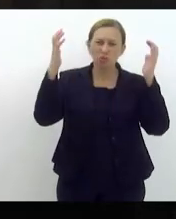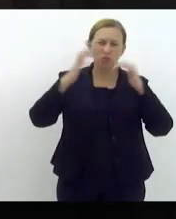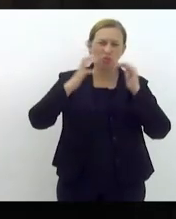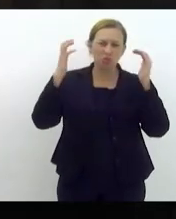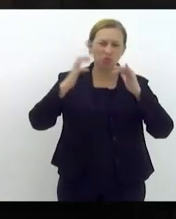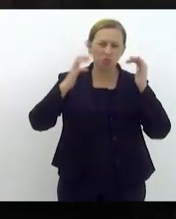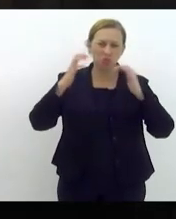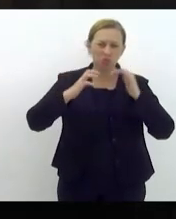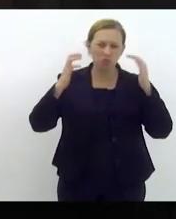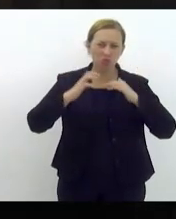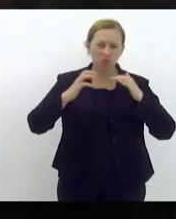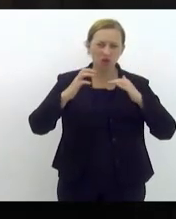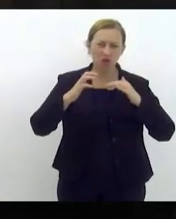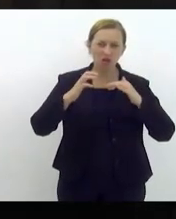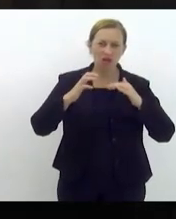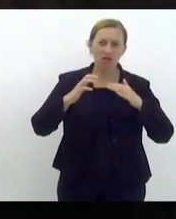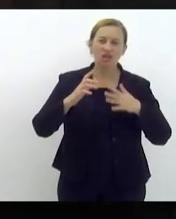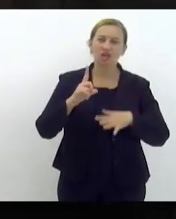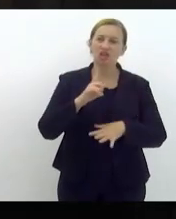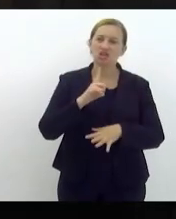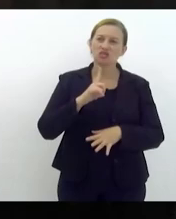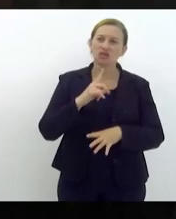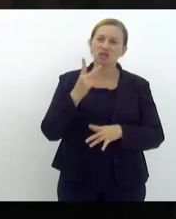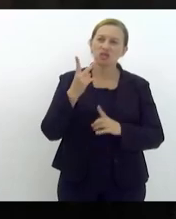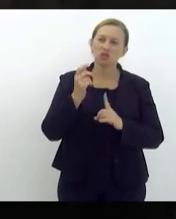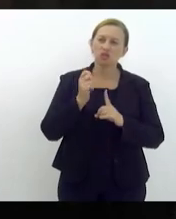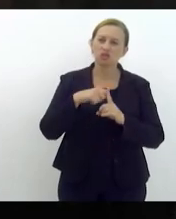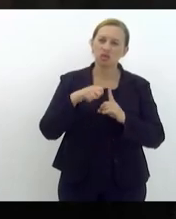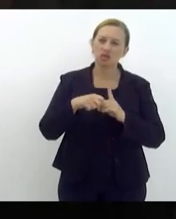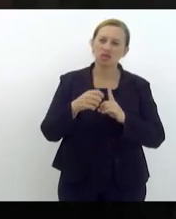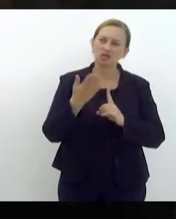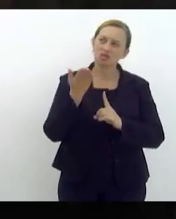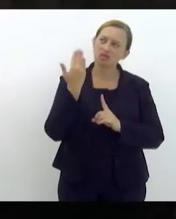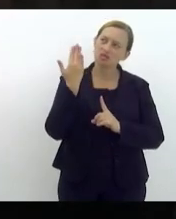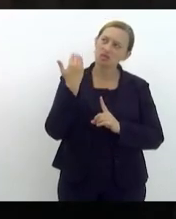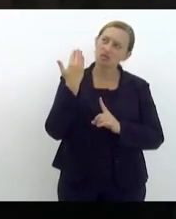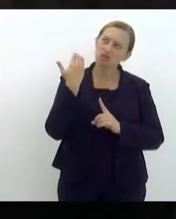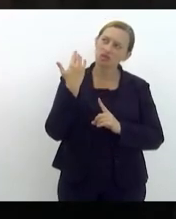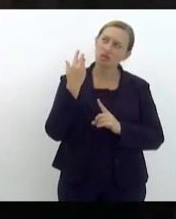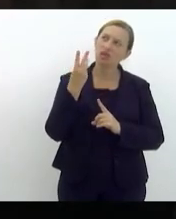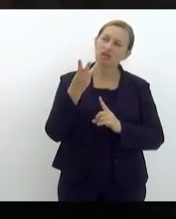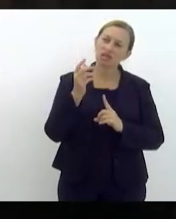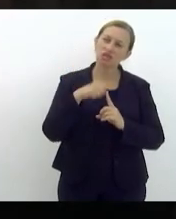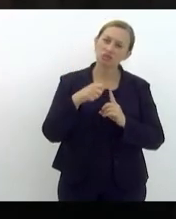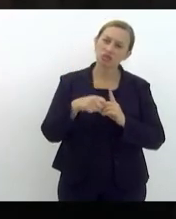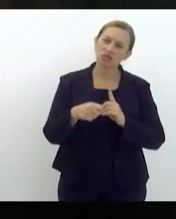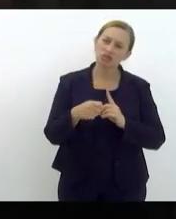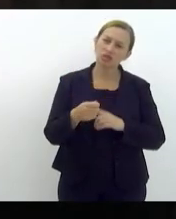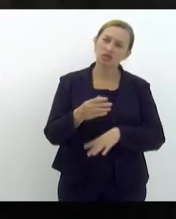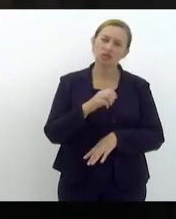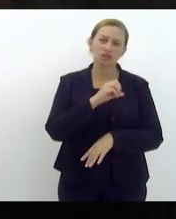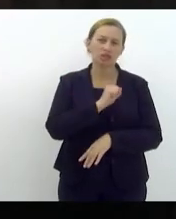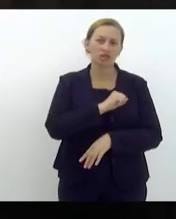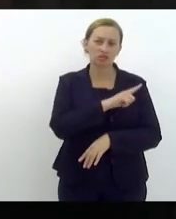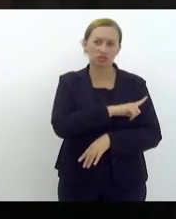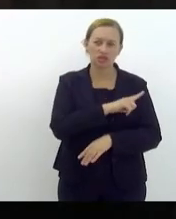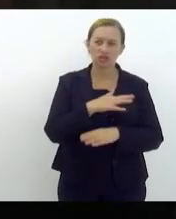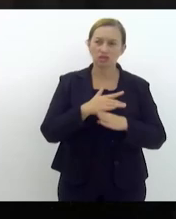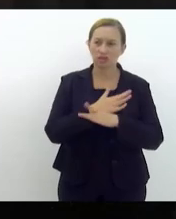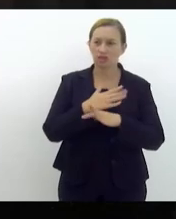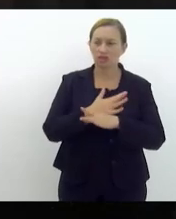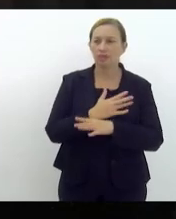que tivemos a dois meses atrás dois três meses atrás na cidade de São Gonçalo